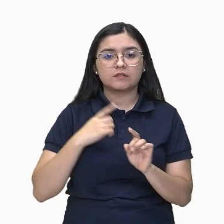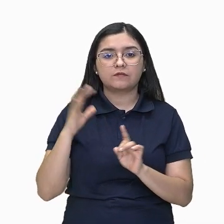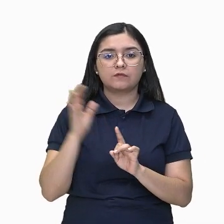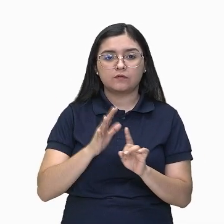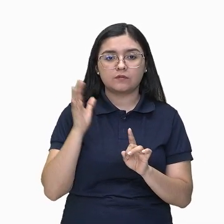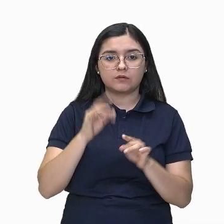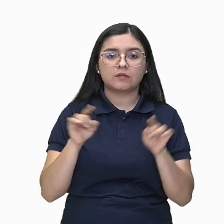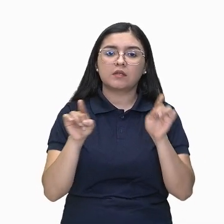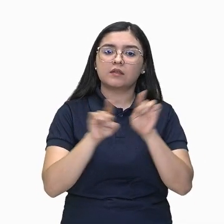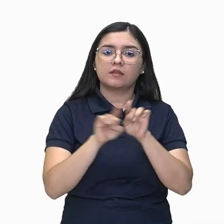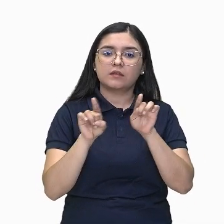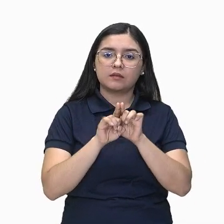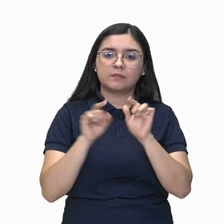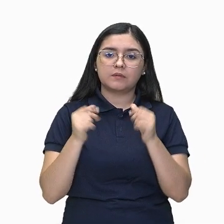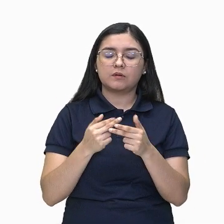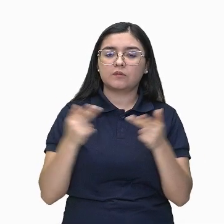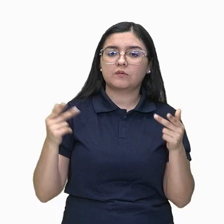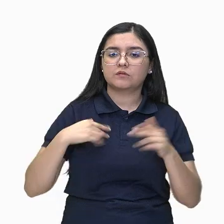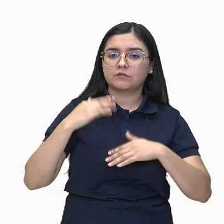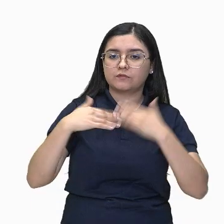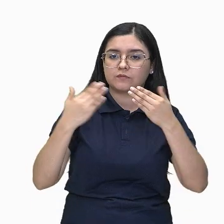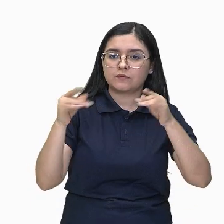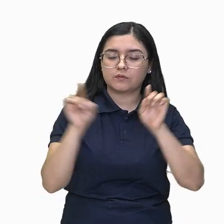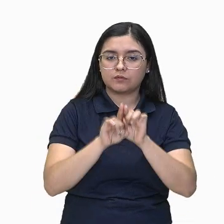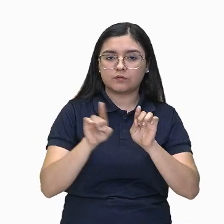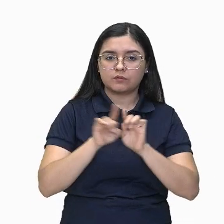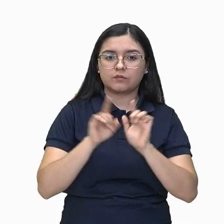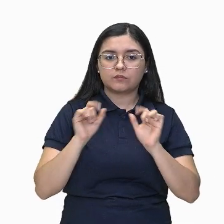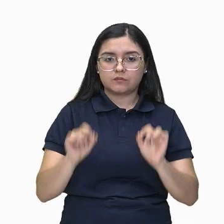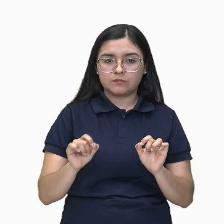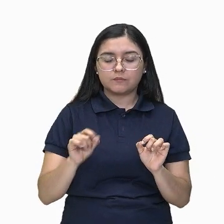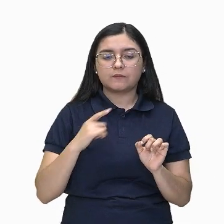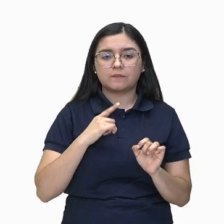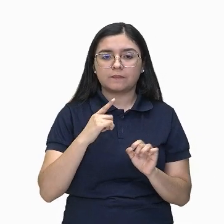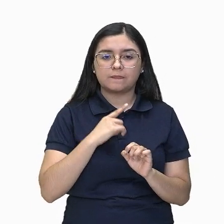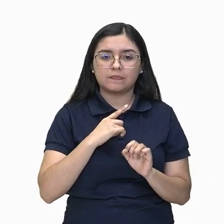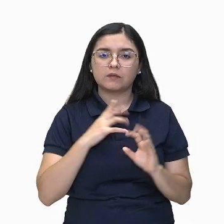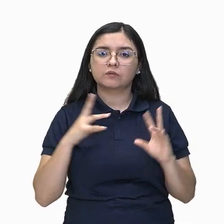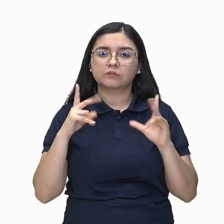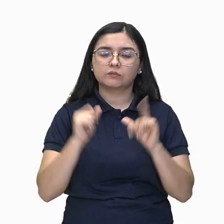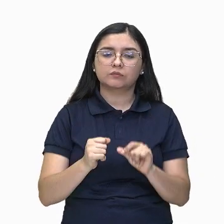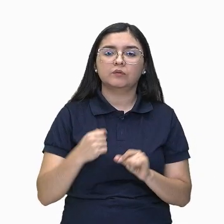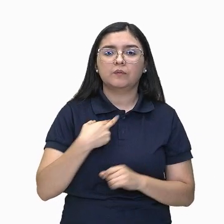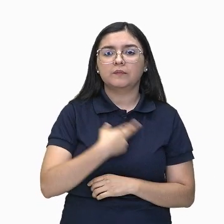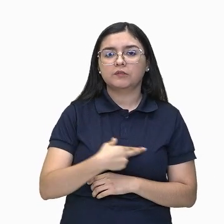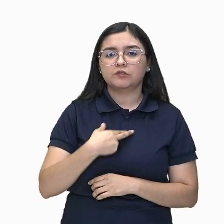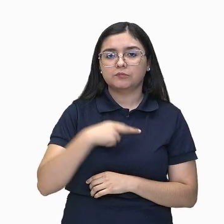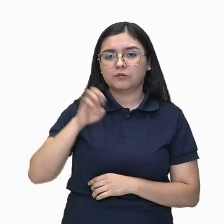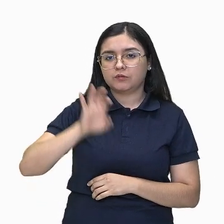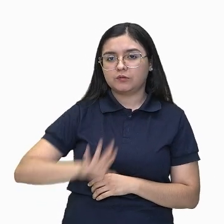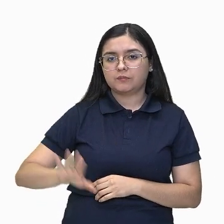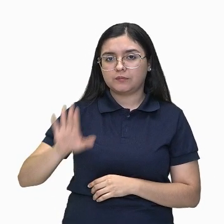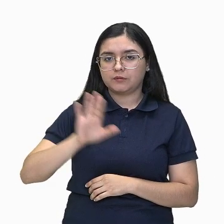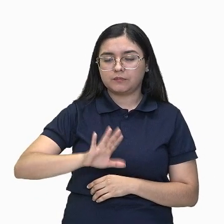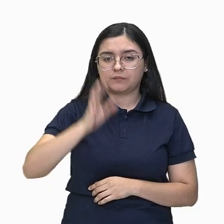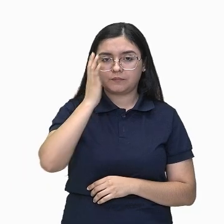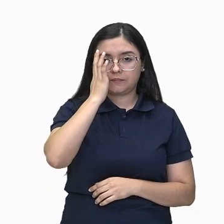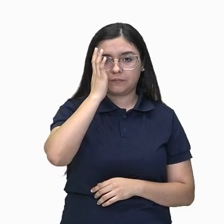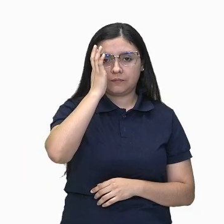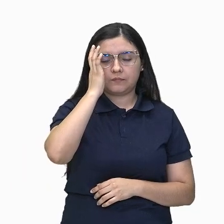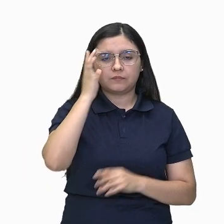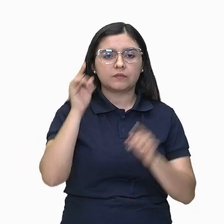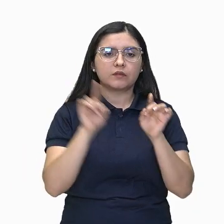é algo que está sendo desenvolvido também no romantismo europeu, tudo muito imitado do romantismo europeu, né? O que não tira,